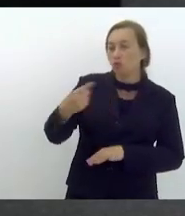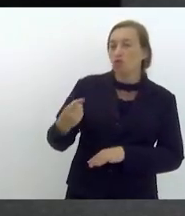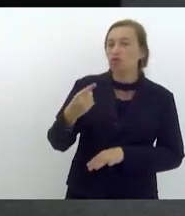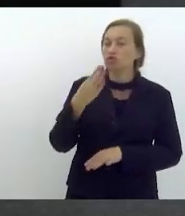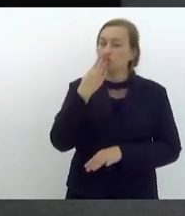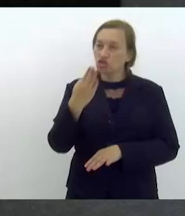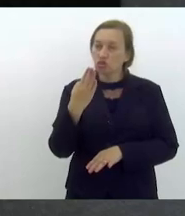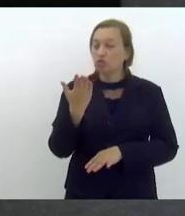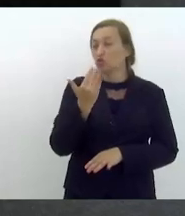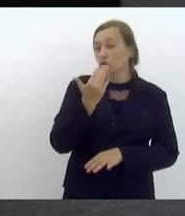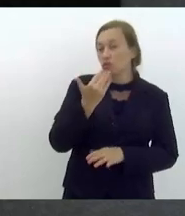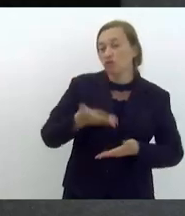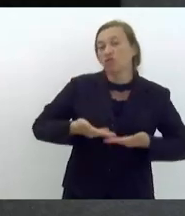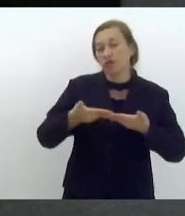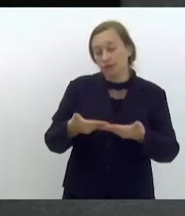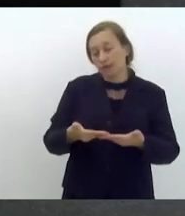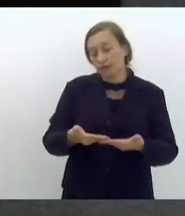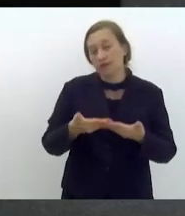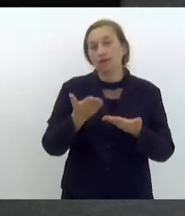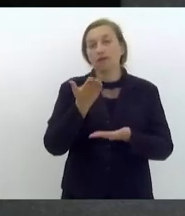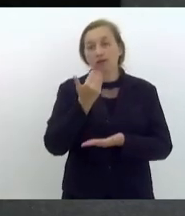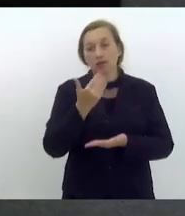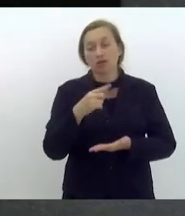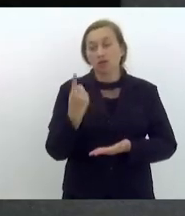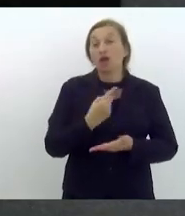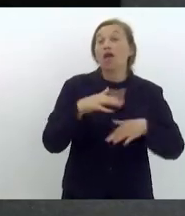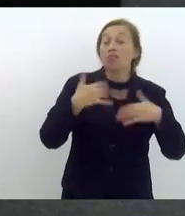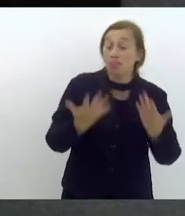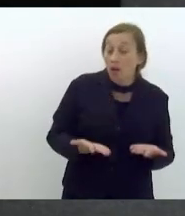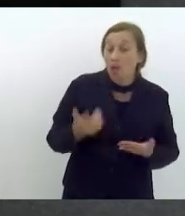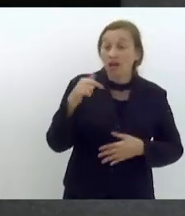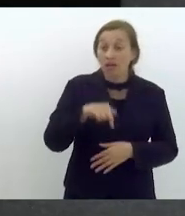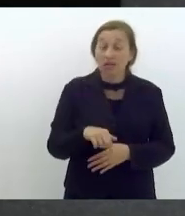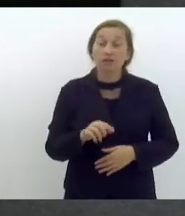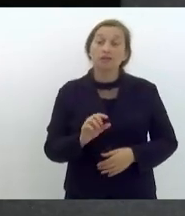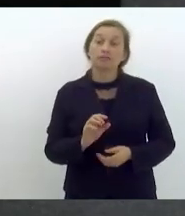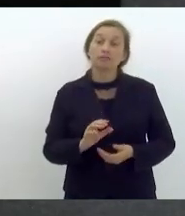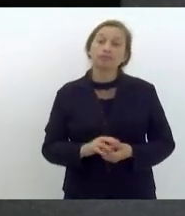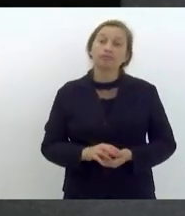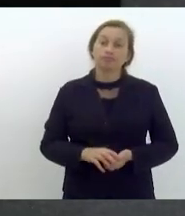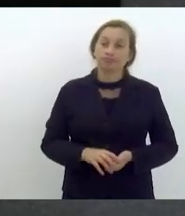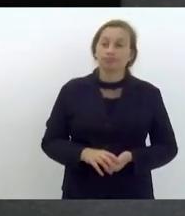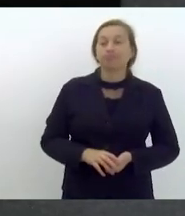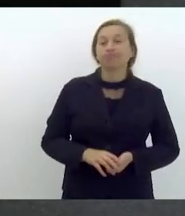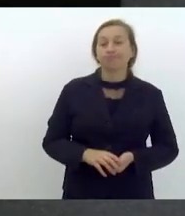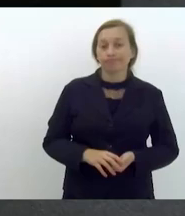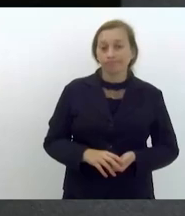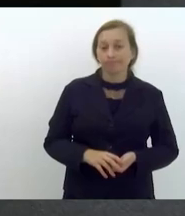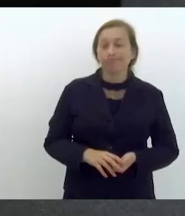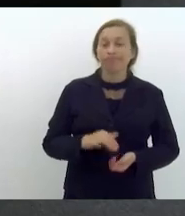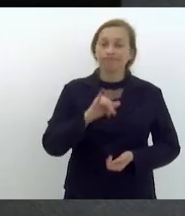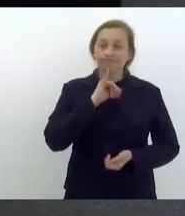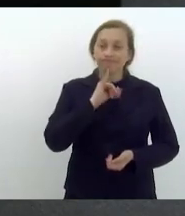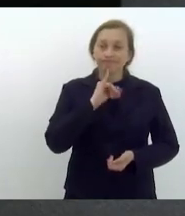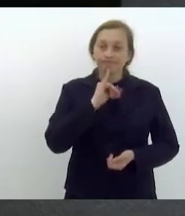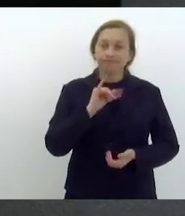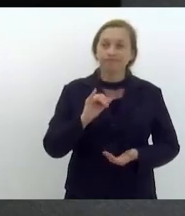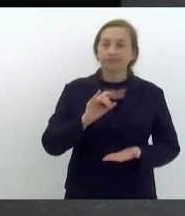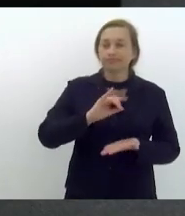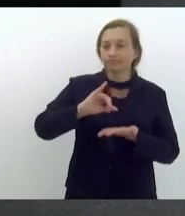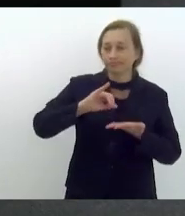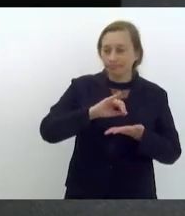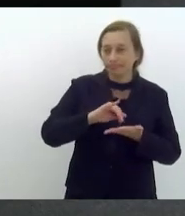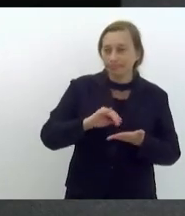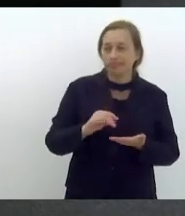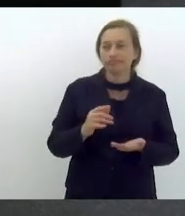que fosse oferecido para as nossas crianças estão aqui empenhou sim né esperou Infelizmente o poder econômico